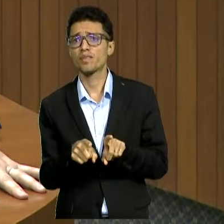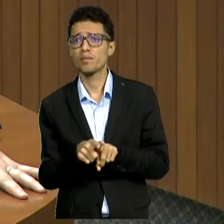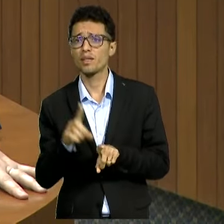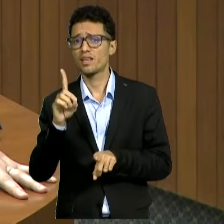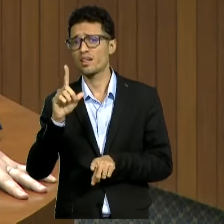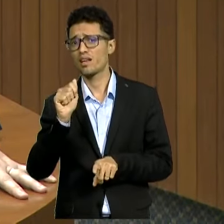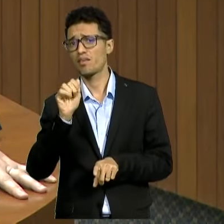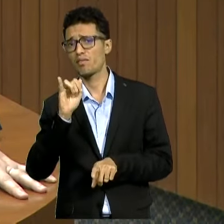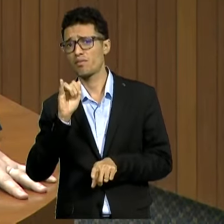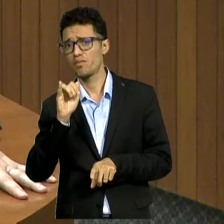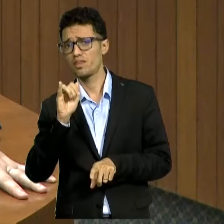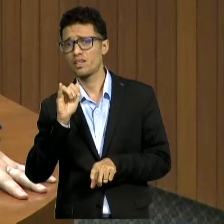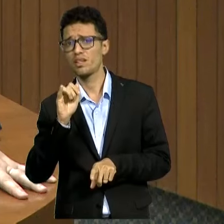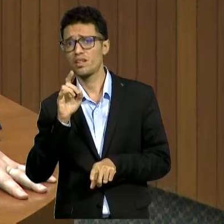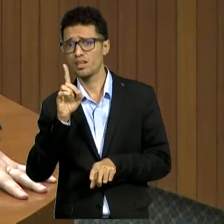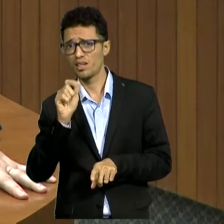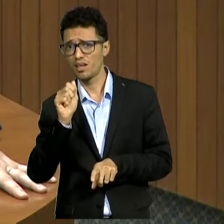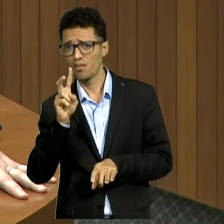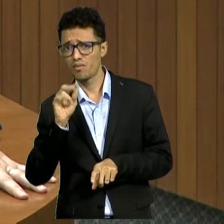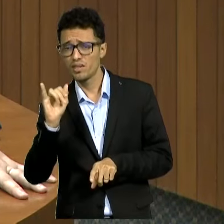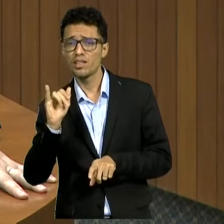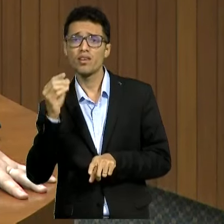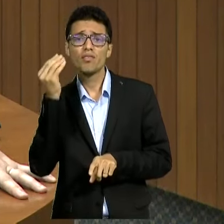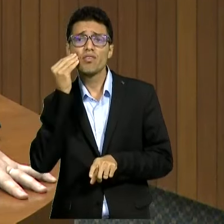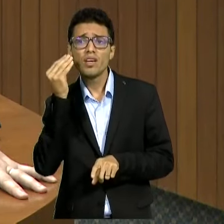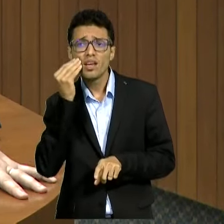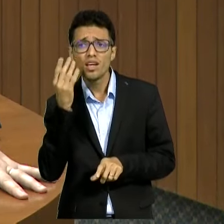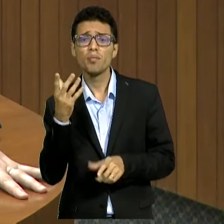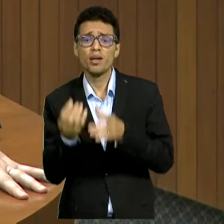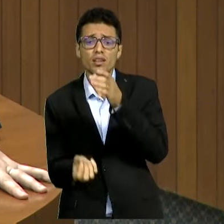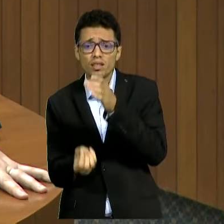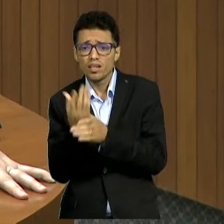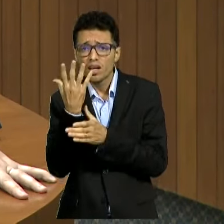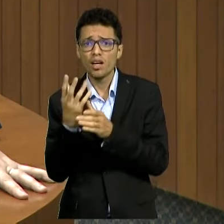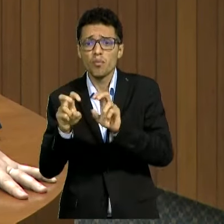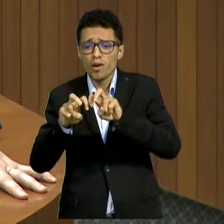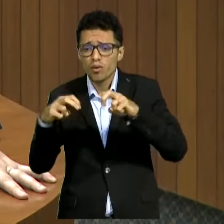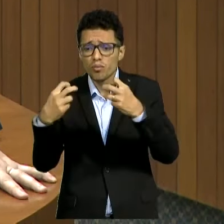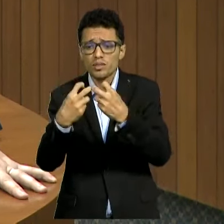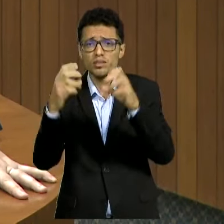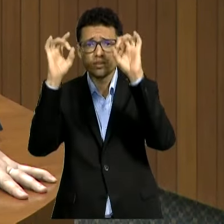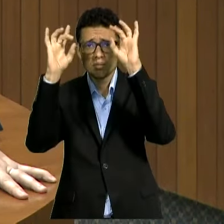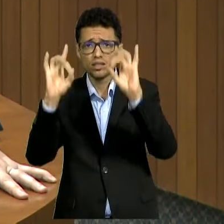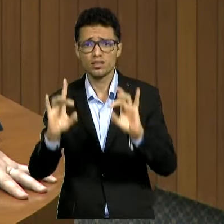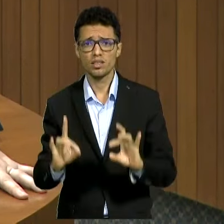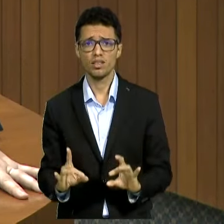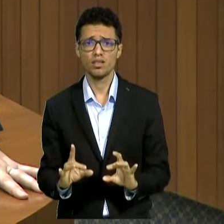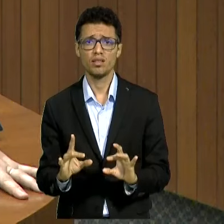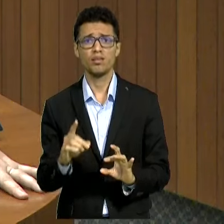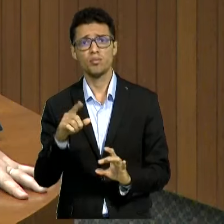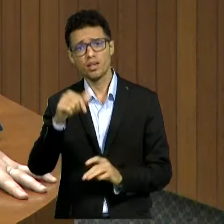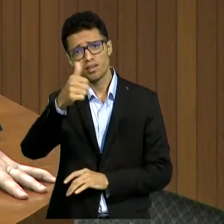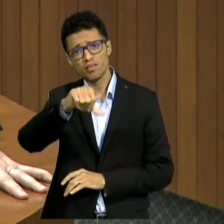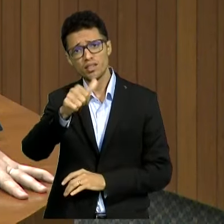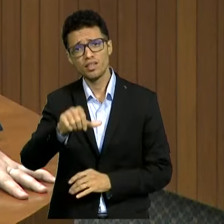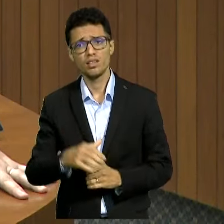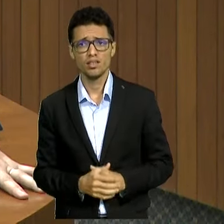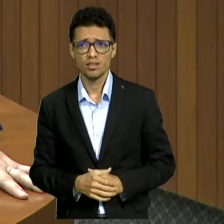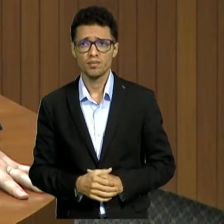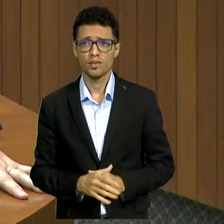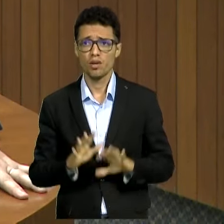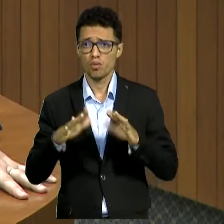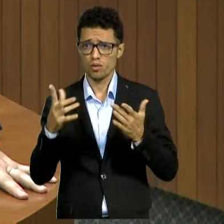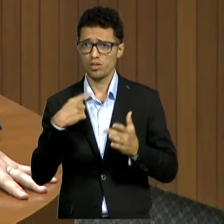a constituição dessa comissão especial. Quando eu bati as portas do Procurador-Geral da República, deputado